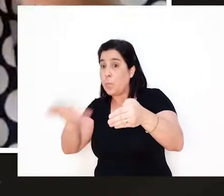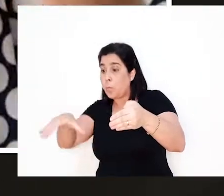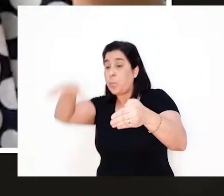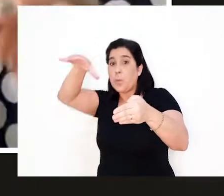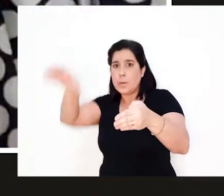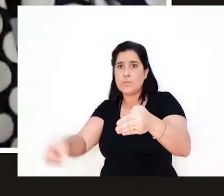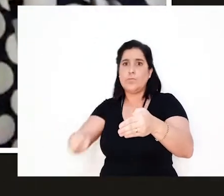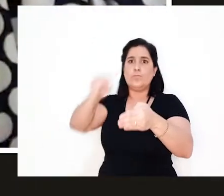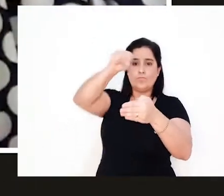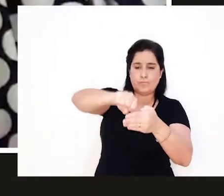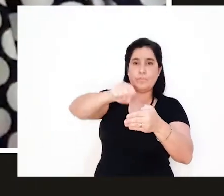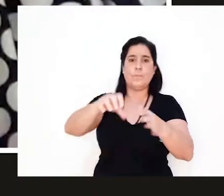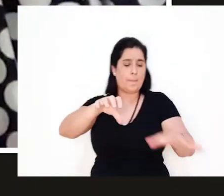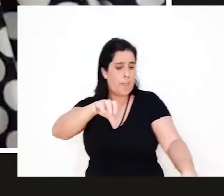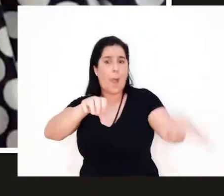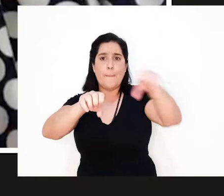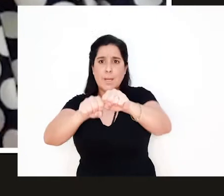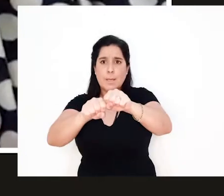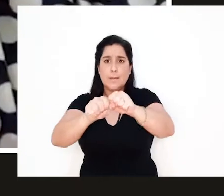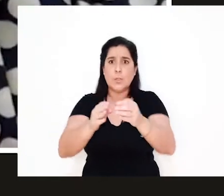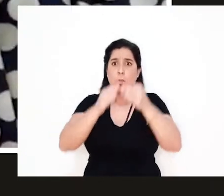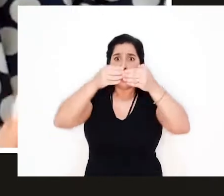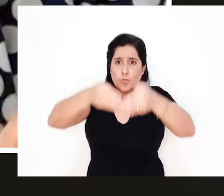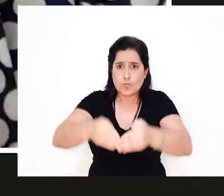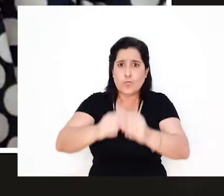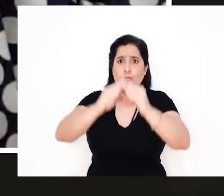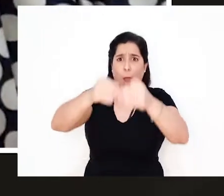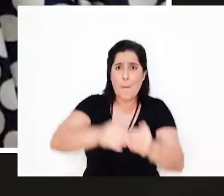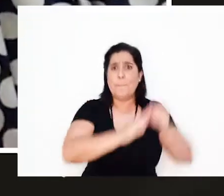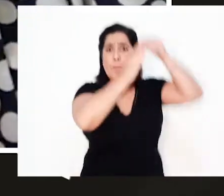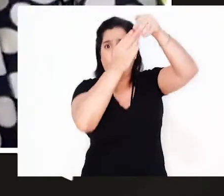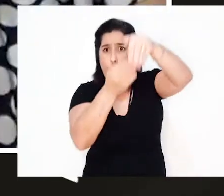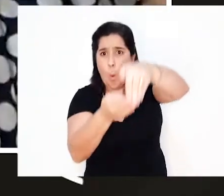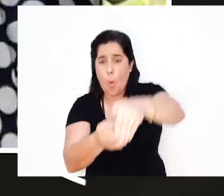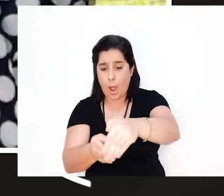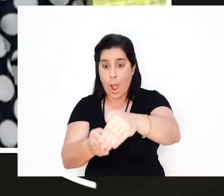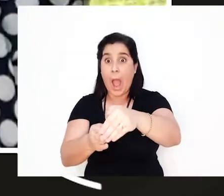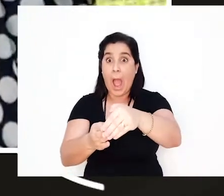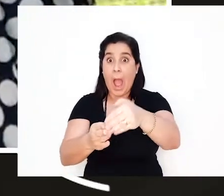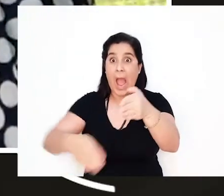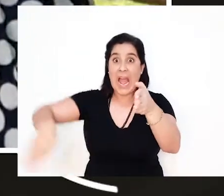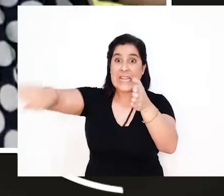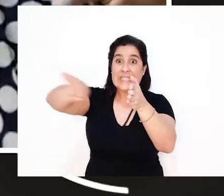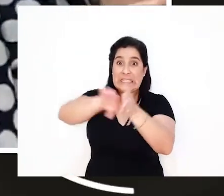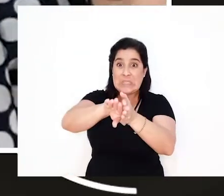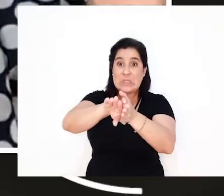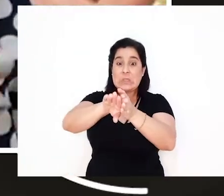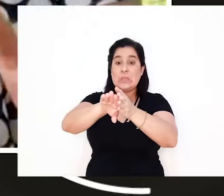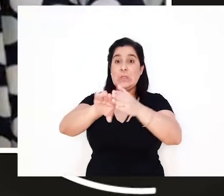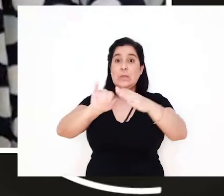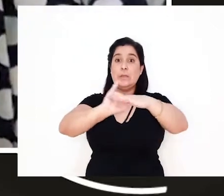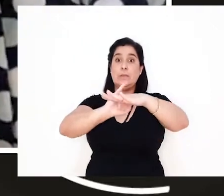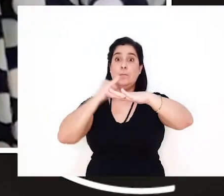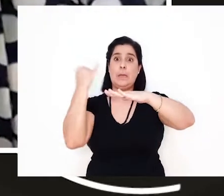terra. Teve uma hora lá que pegou uma correnteza e jogou para dentro de uma ilhinha, sabe? Uma ilha